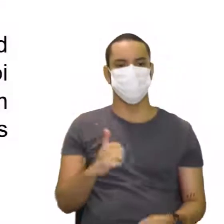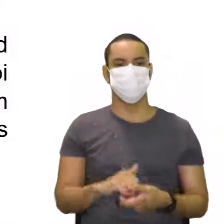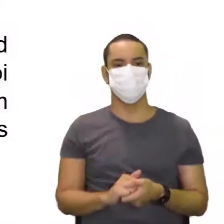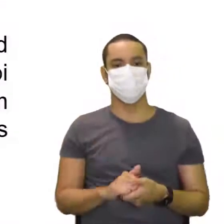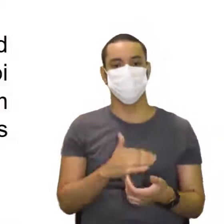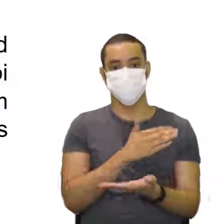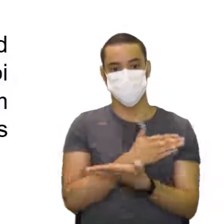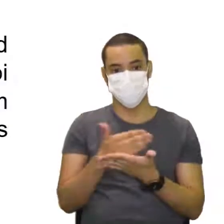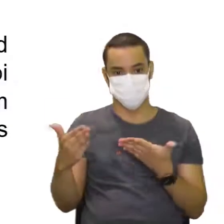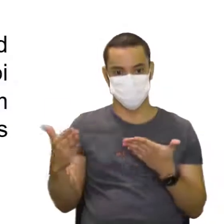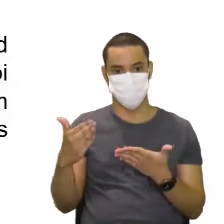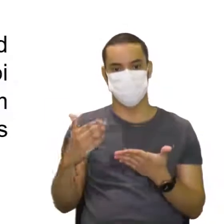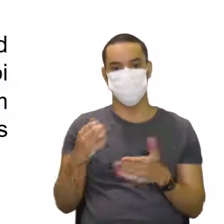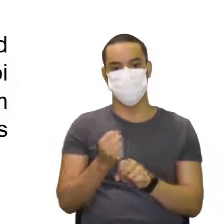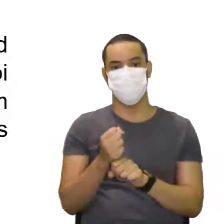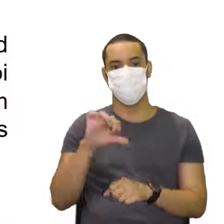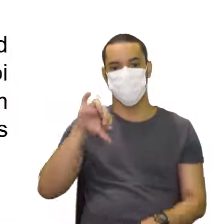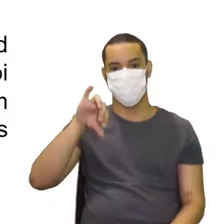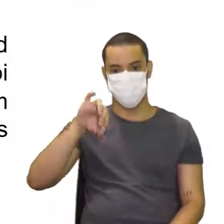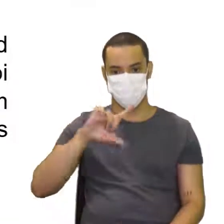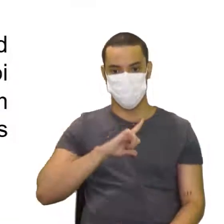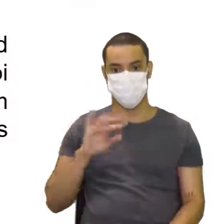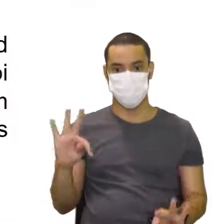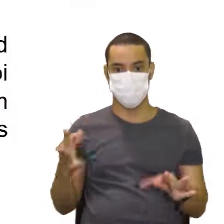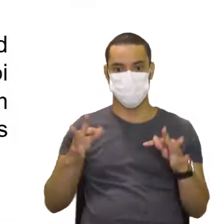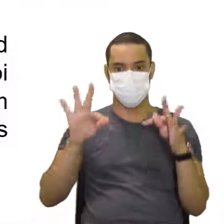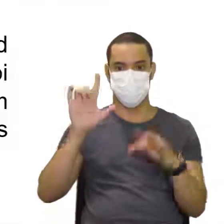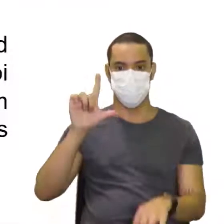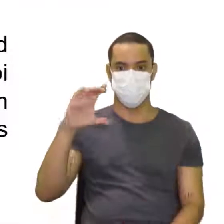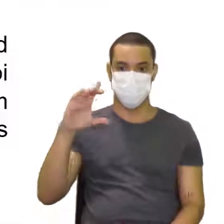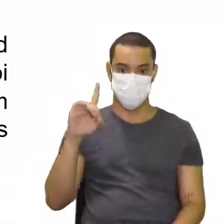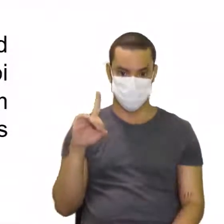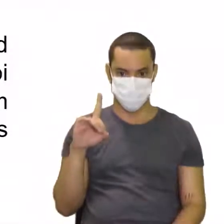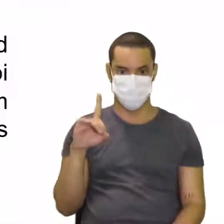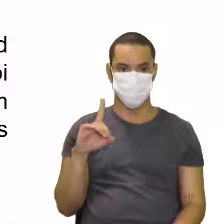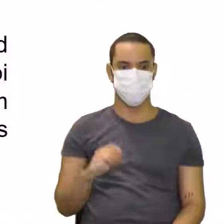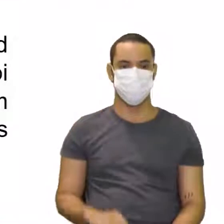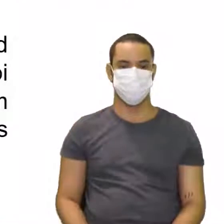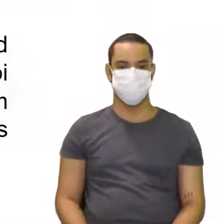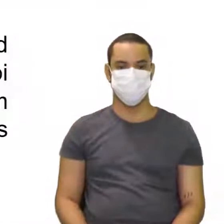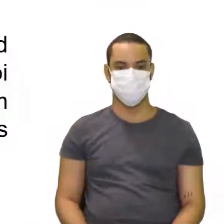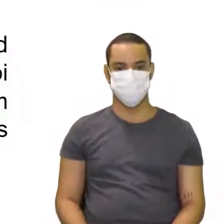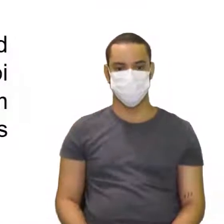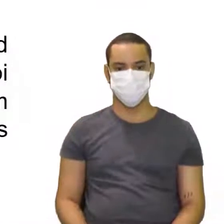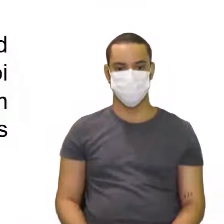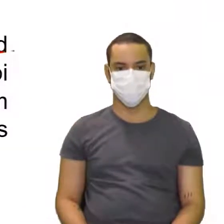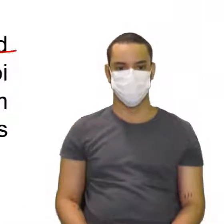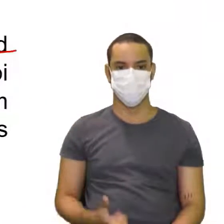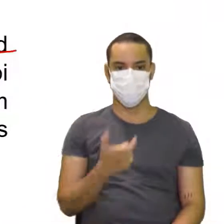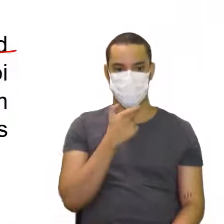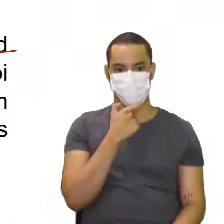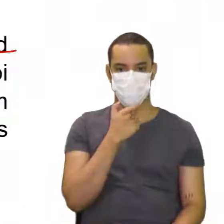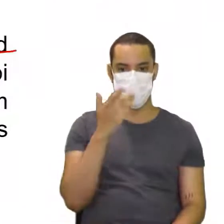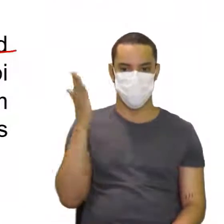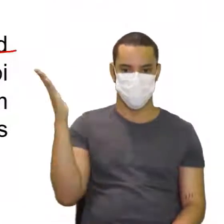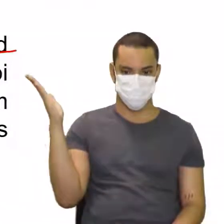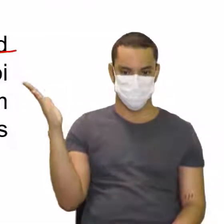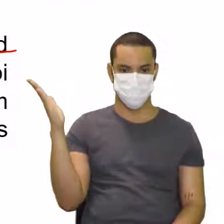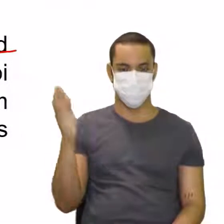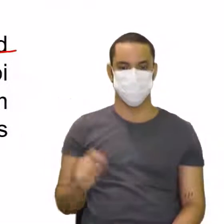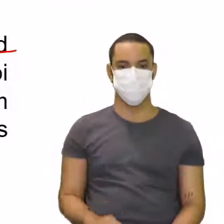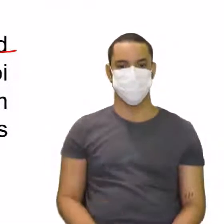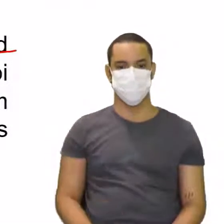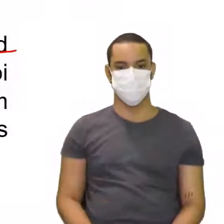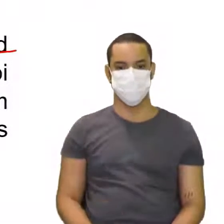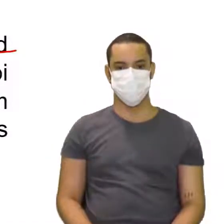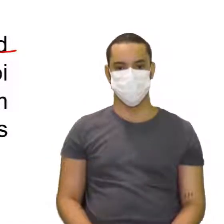no início dos anos 90 veio a tecnologia LCD, que do inglês vem aqui, ó, Liquid Crystal